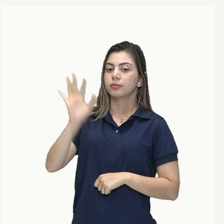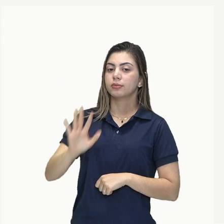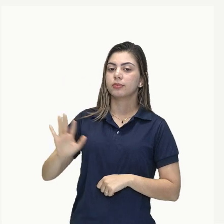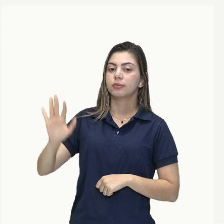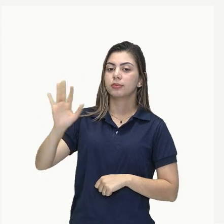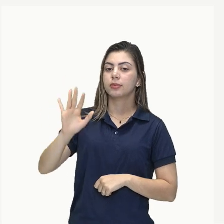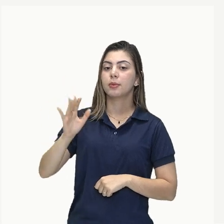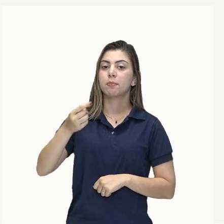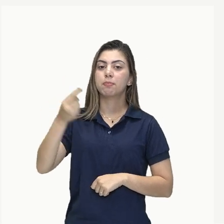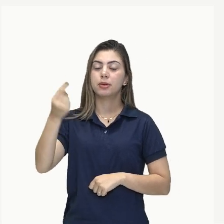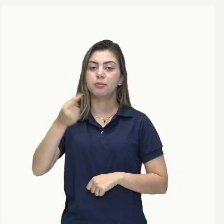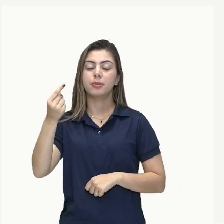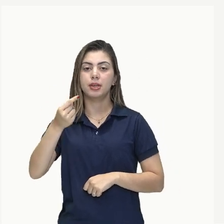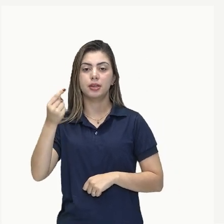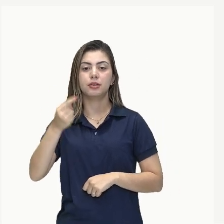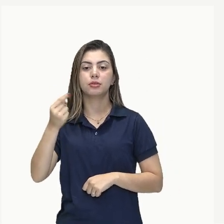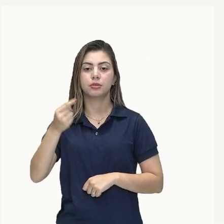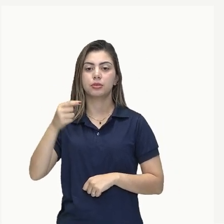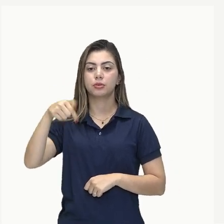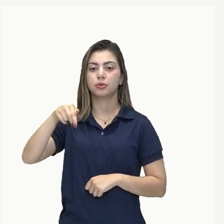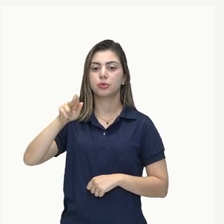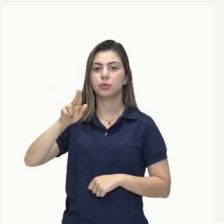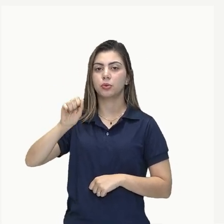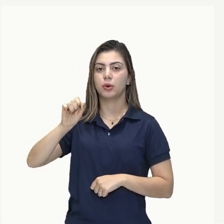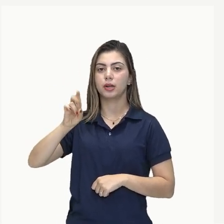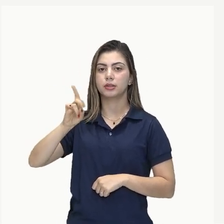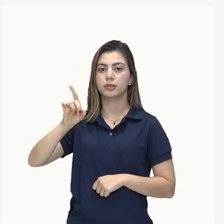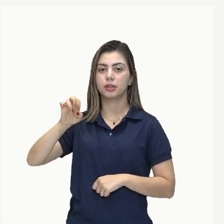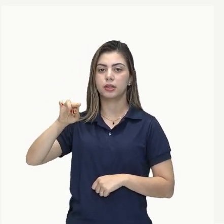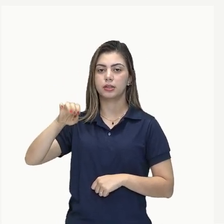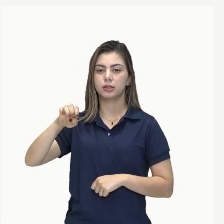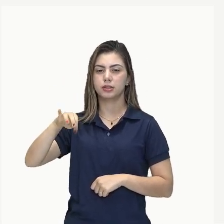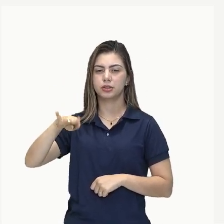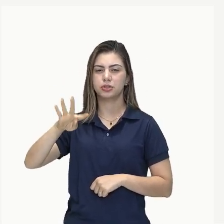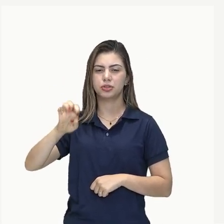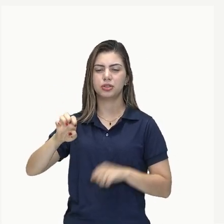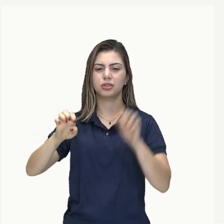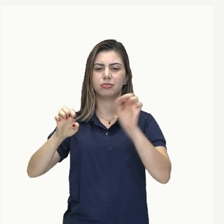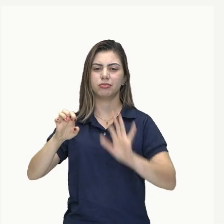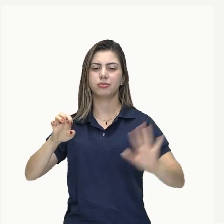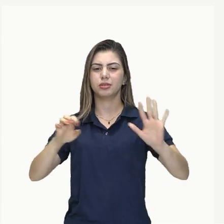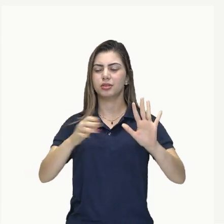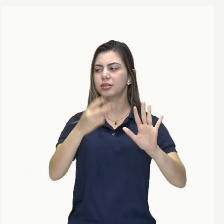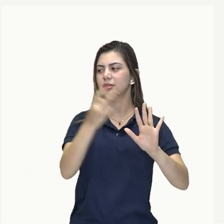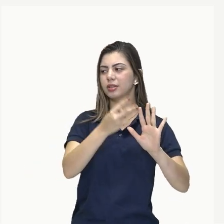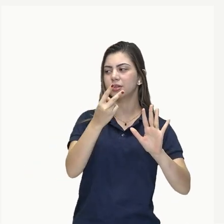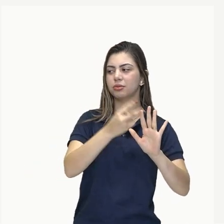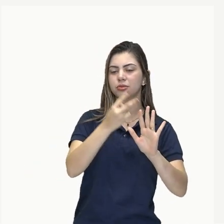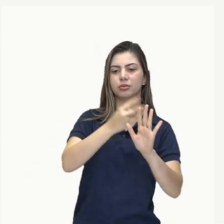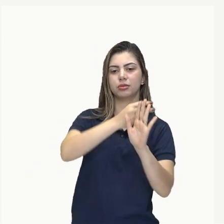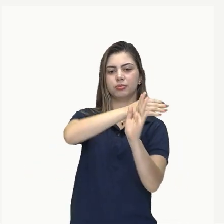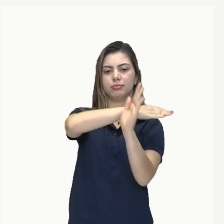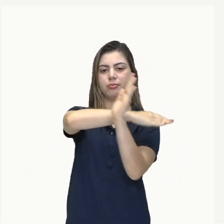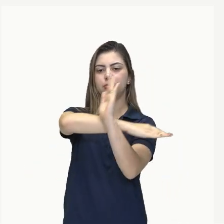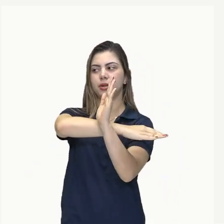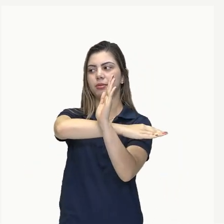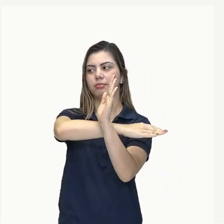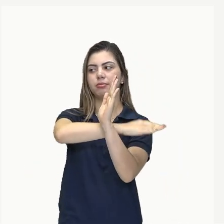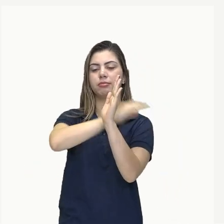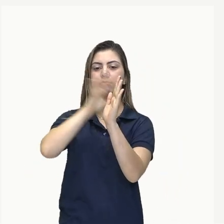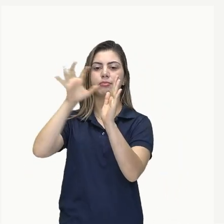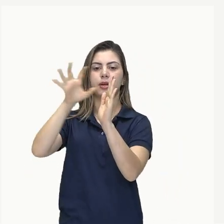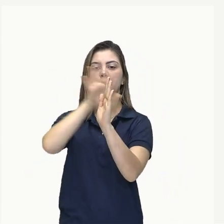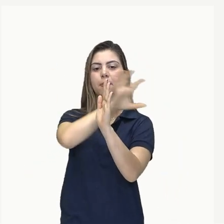primeiro quadrante. Essa região aqui nós chamamos de segundo quadrante. Essa região aqui de